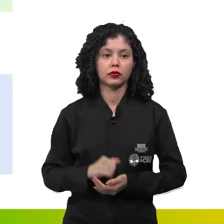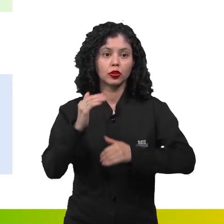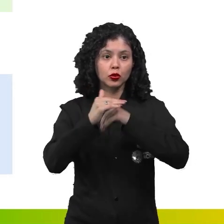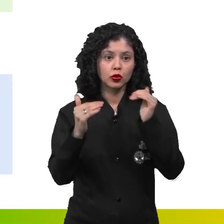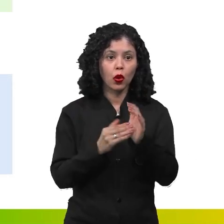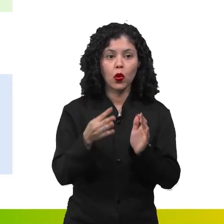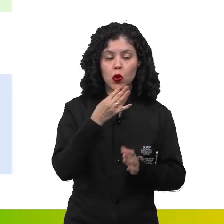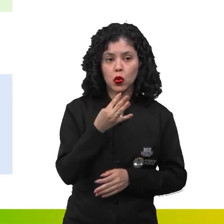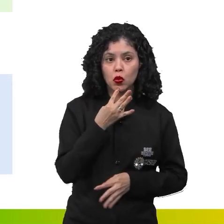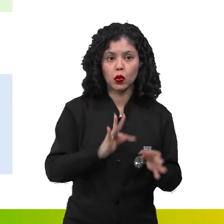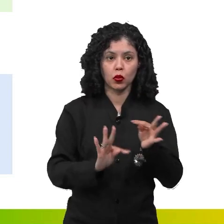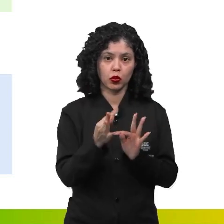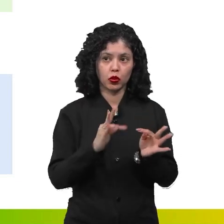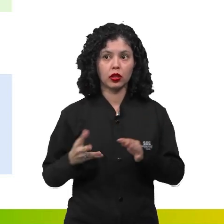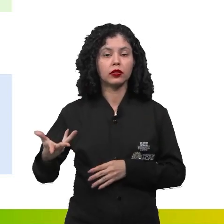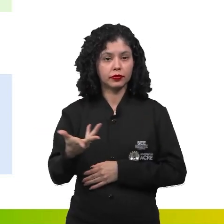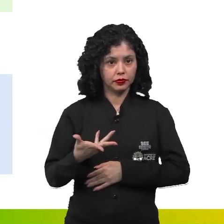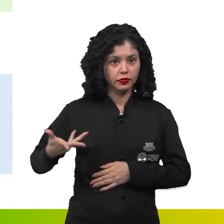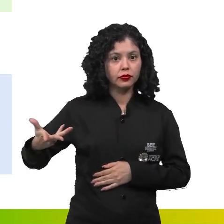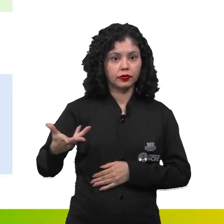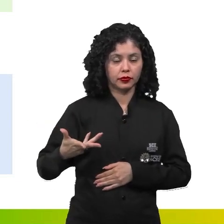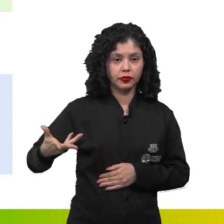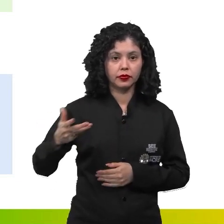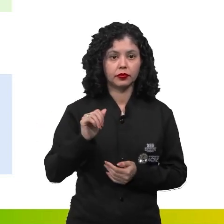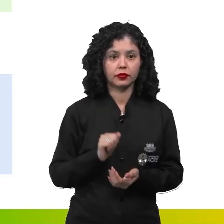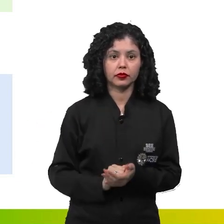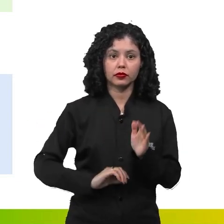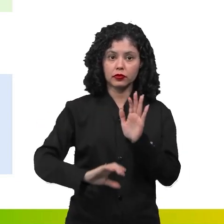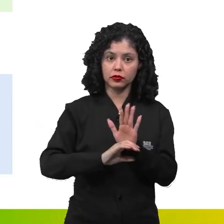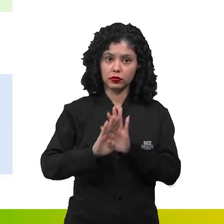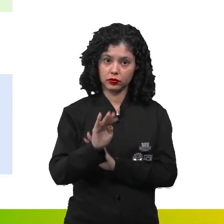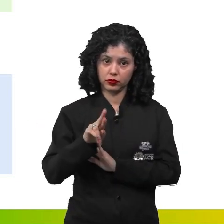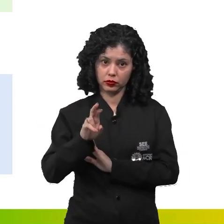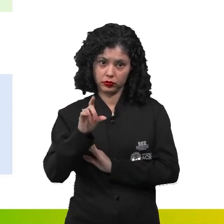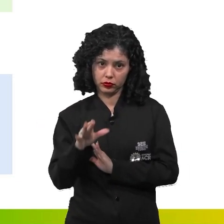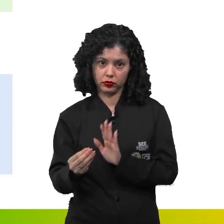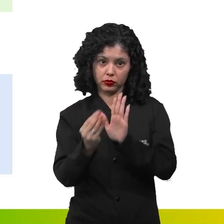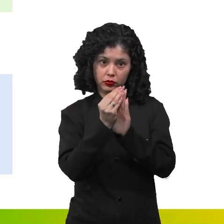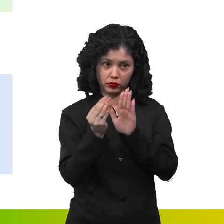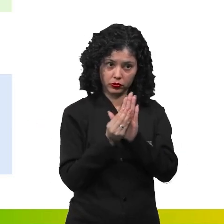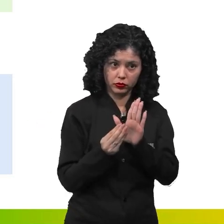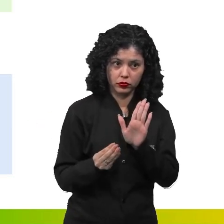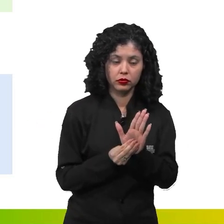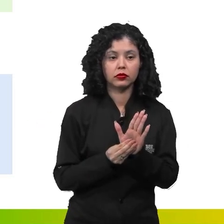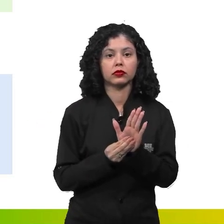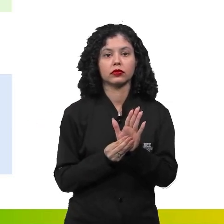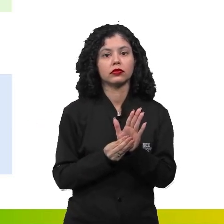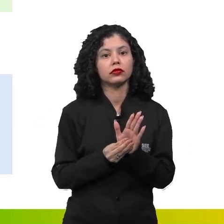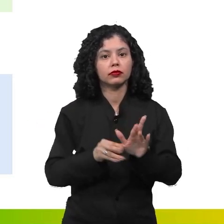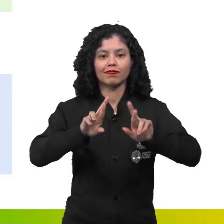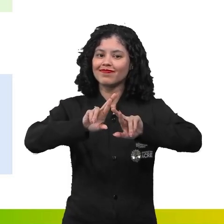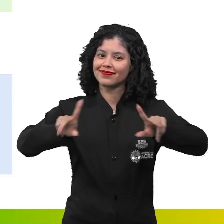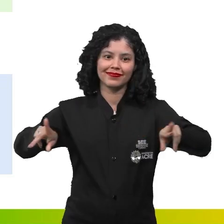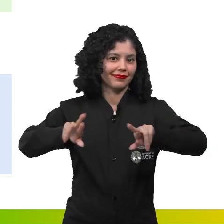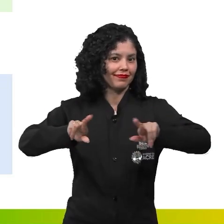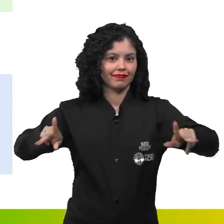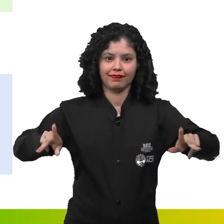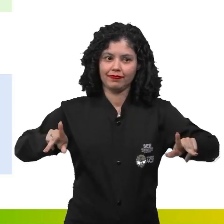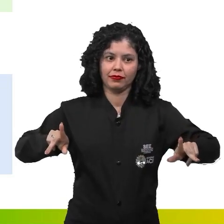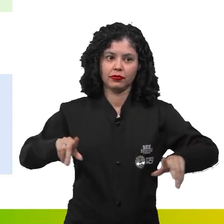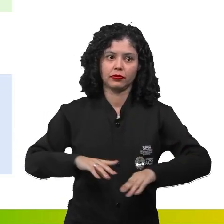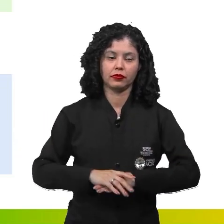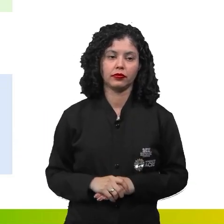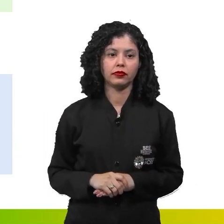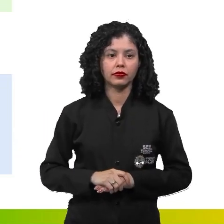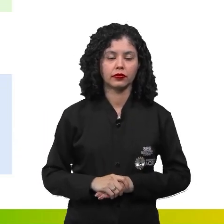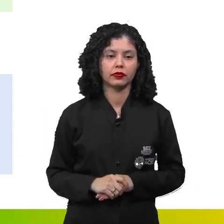Tudo que conhecemos em tecnologia tem a sua base em código binário. E com os dados não